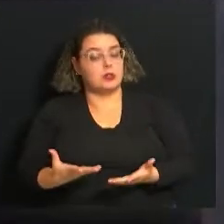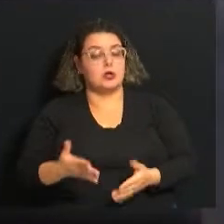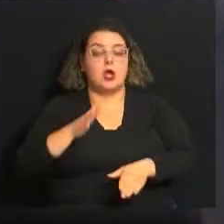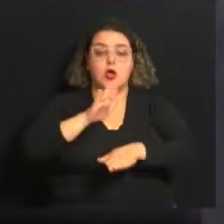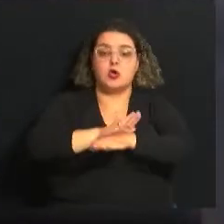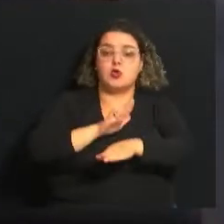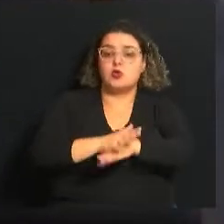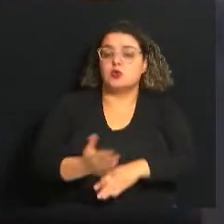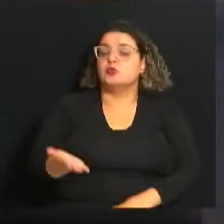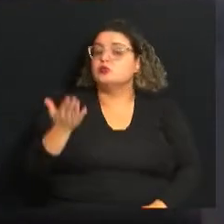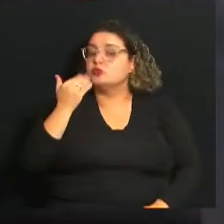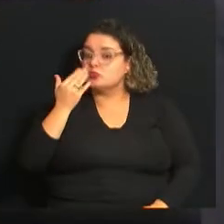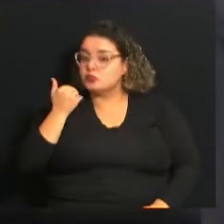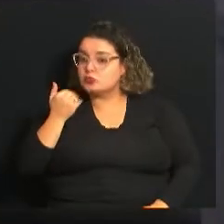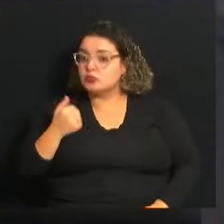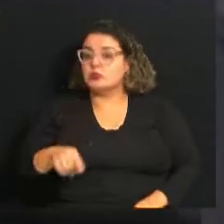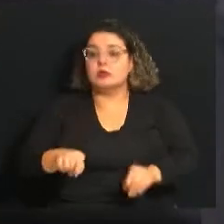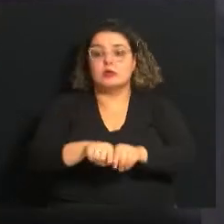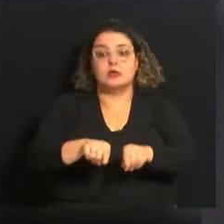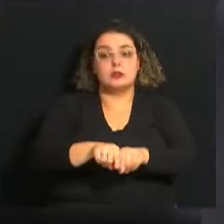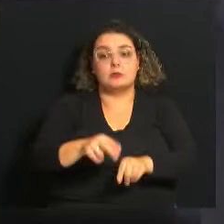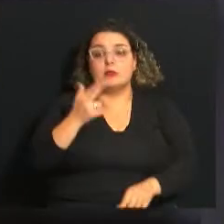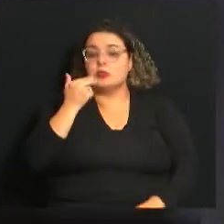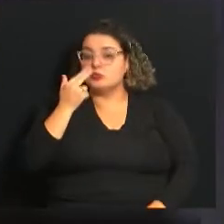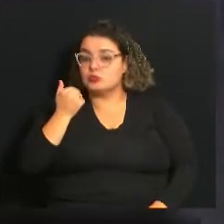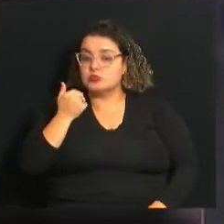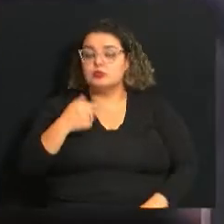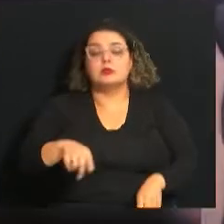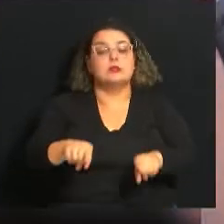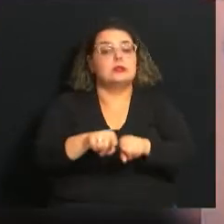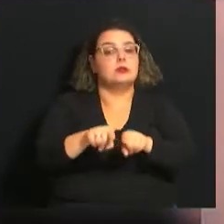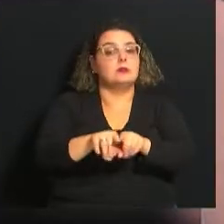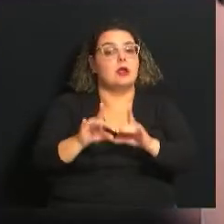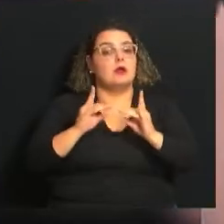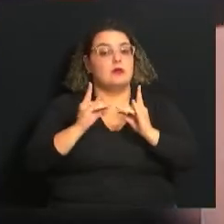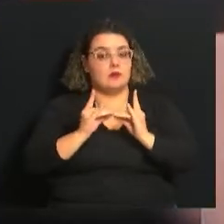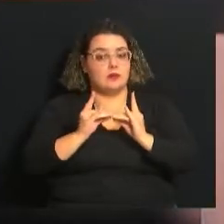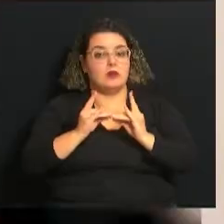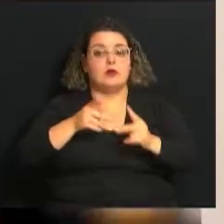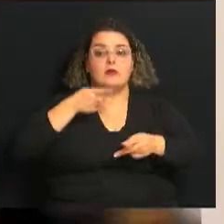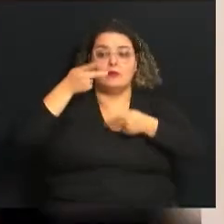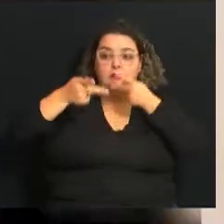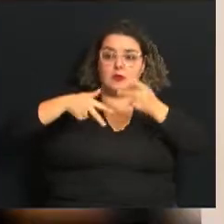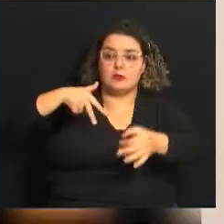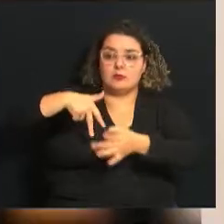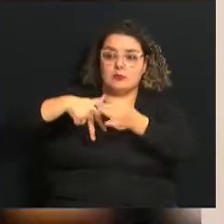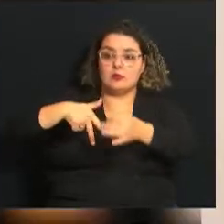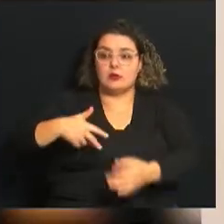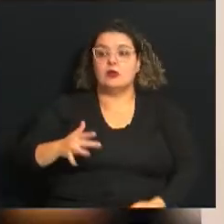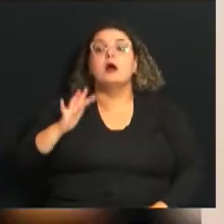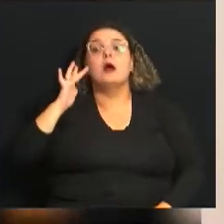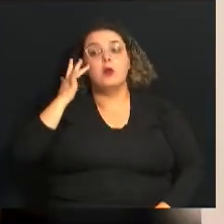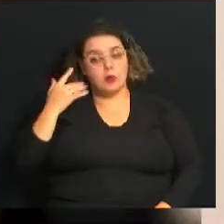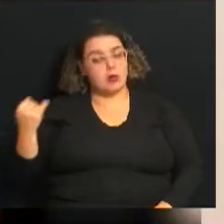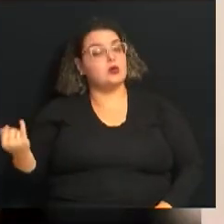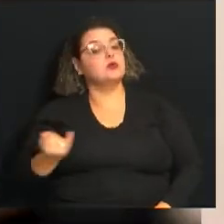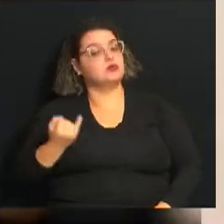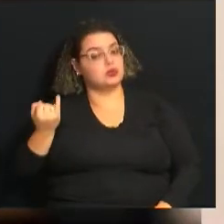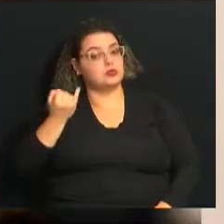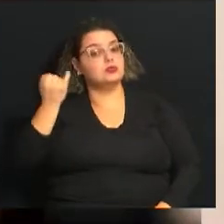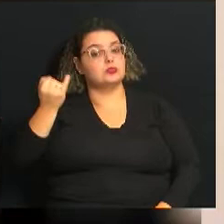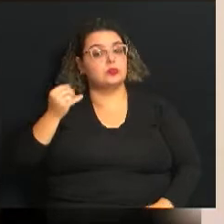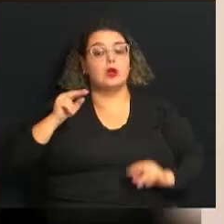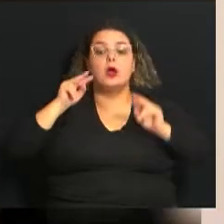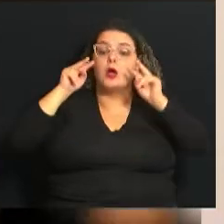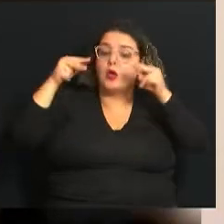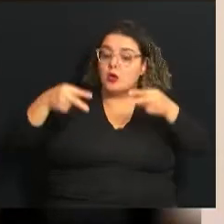refeição, nutricional e funeral, foi tema de fala dos parlamentares. Eu acho importante que a gente reconheça